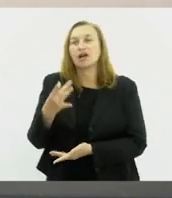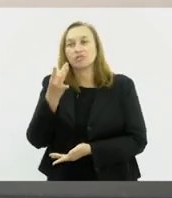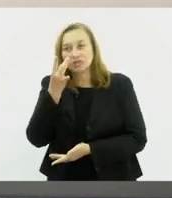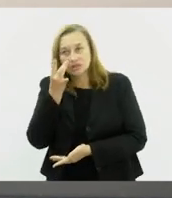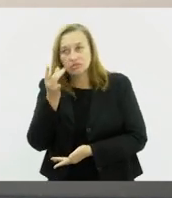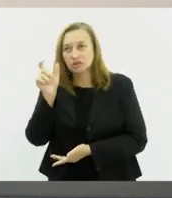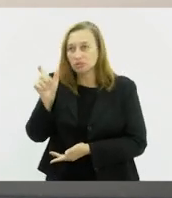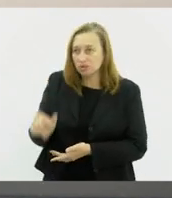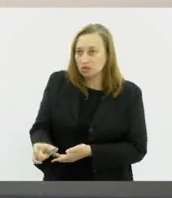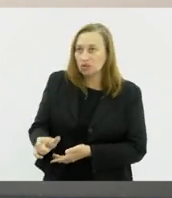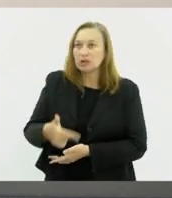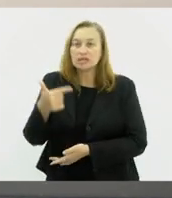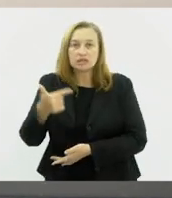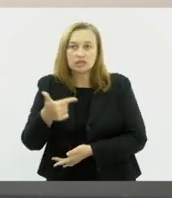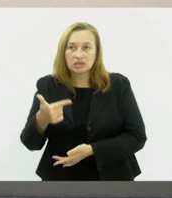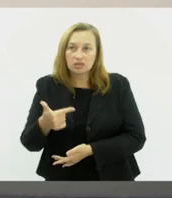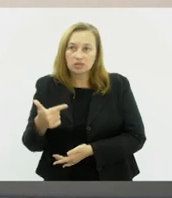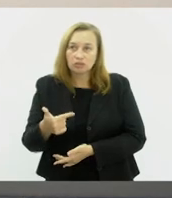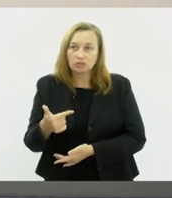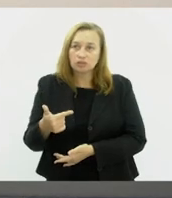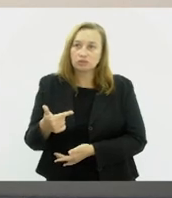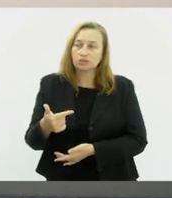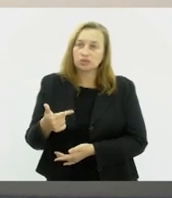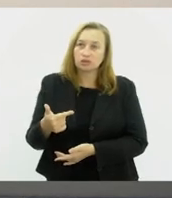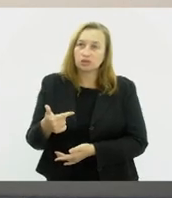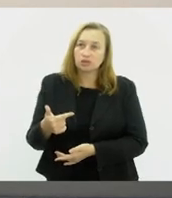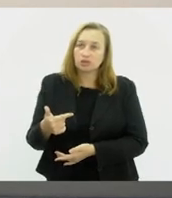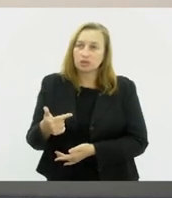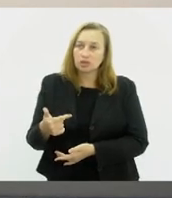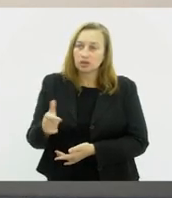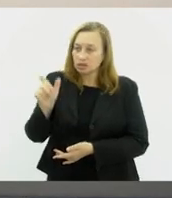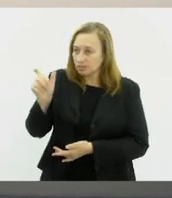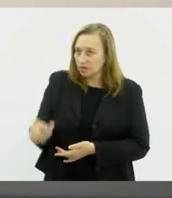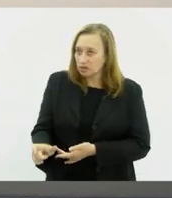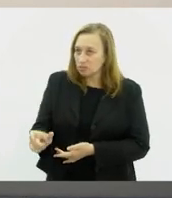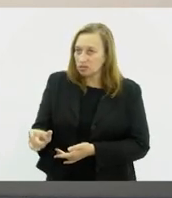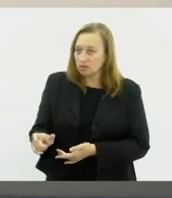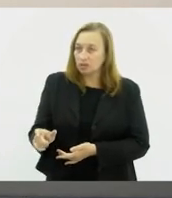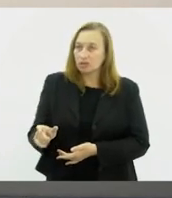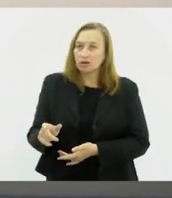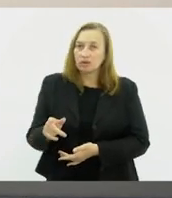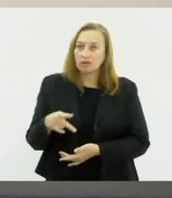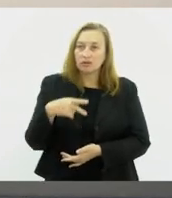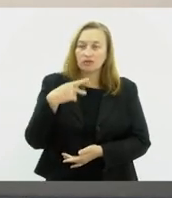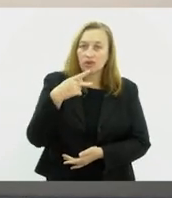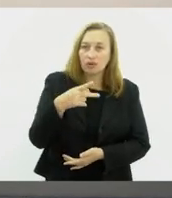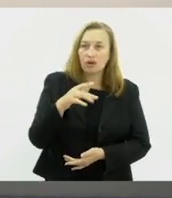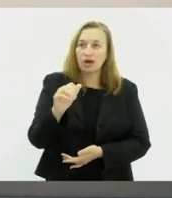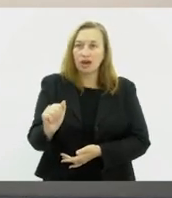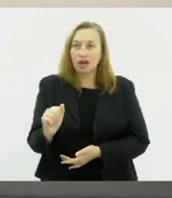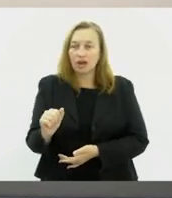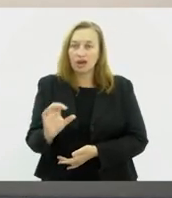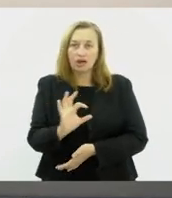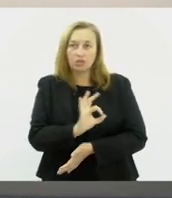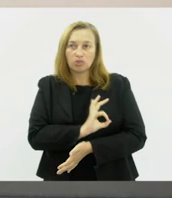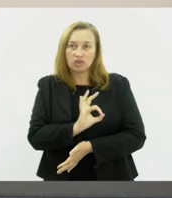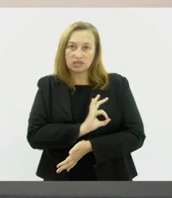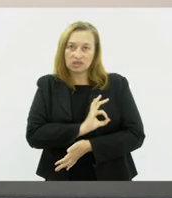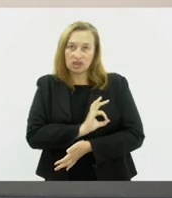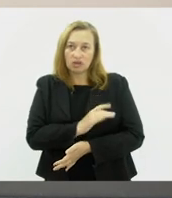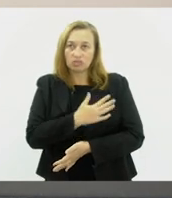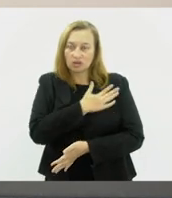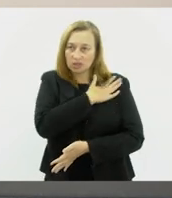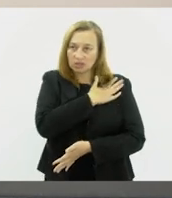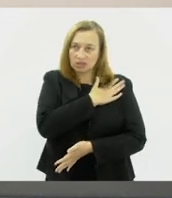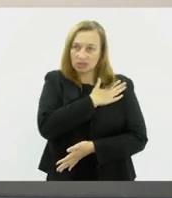pessoa segundo Fulano Ele falou que tá fazendo isso E aí cabe a autoridade fazer não cabe o policial o policial militar né ele